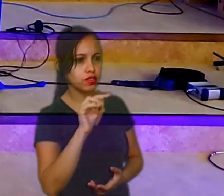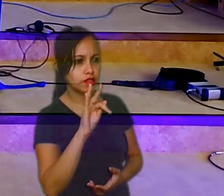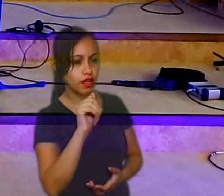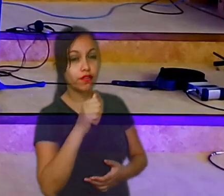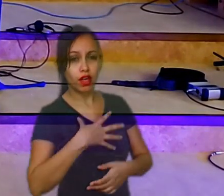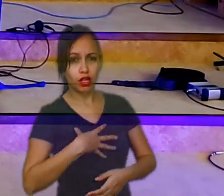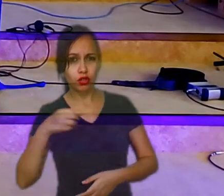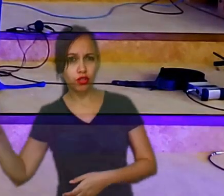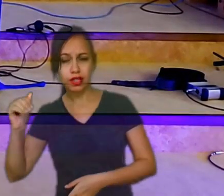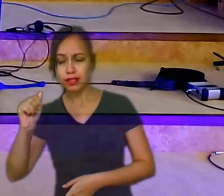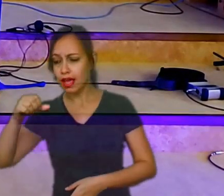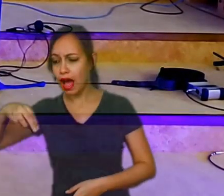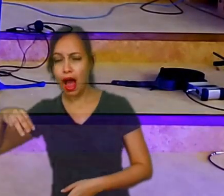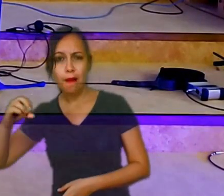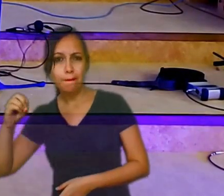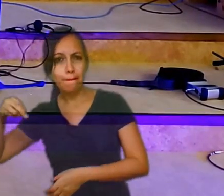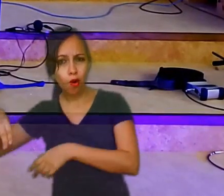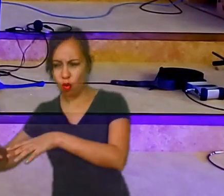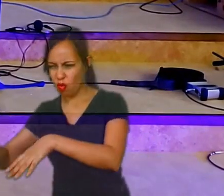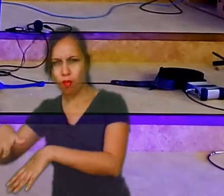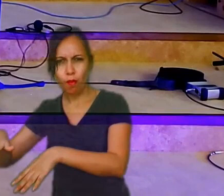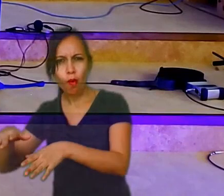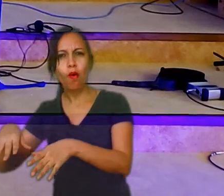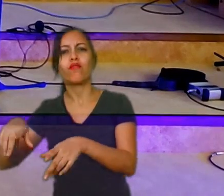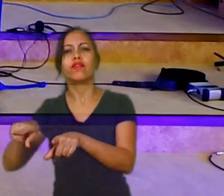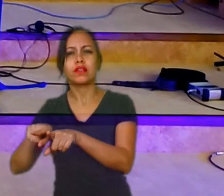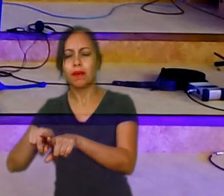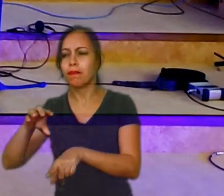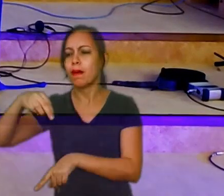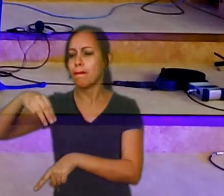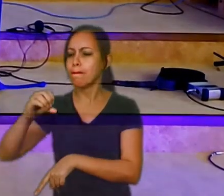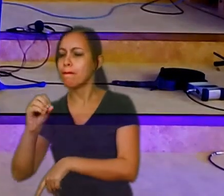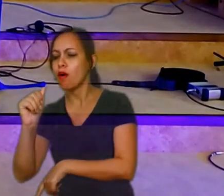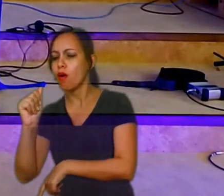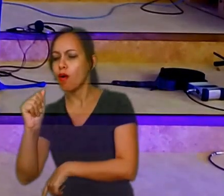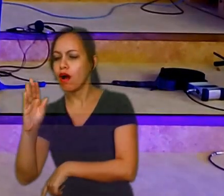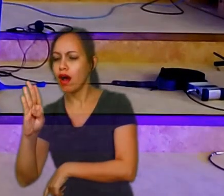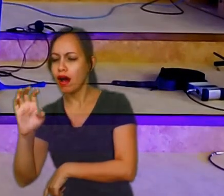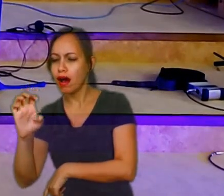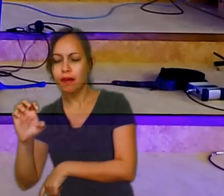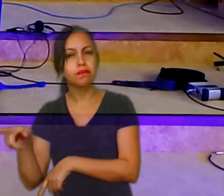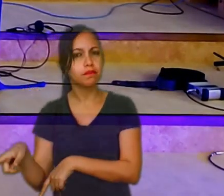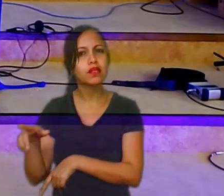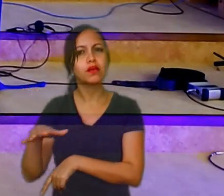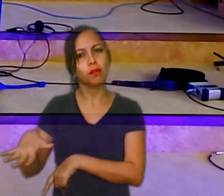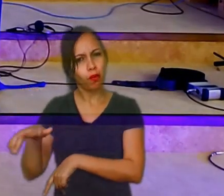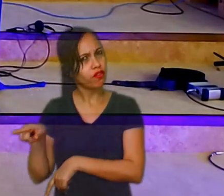os filhos de Amon, os meunitas, Moabes, o povo lá de